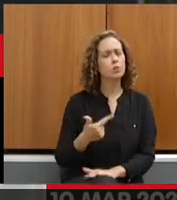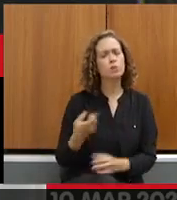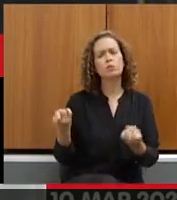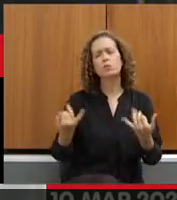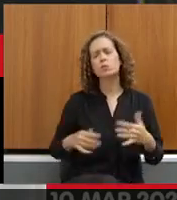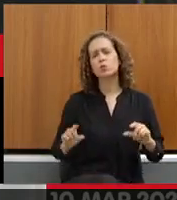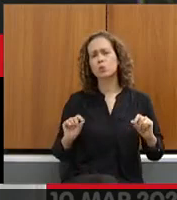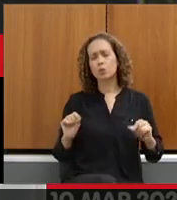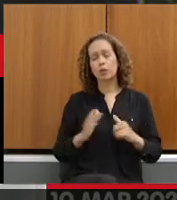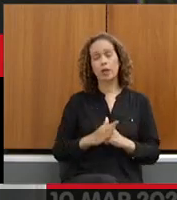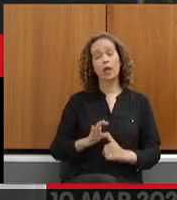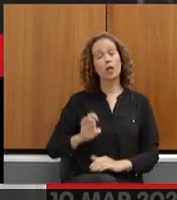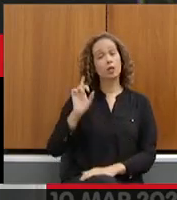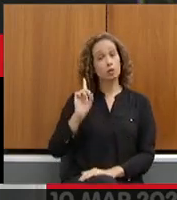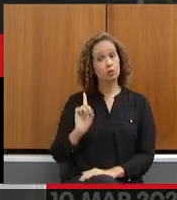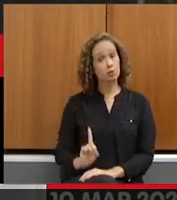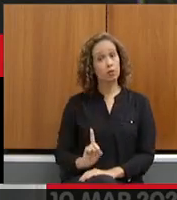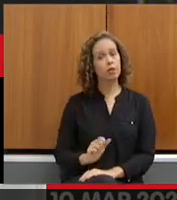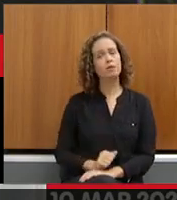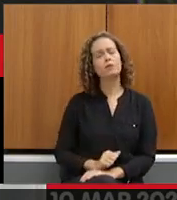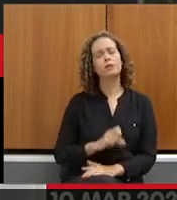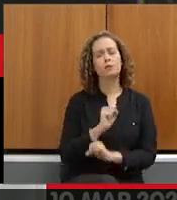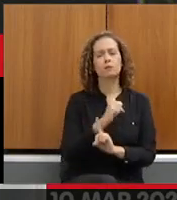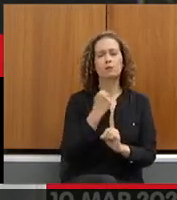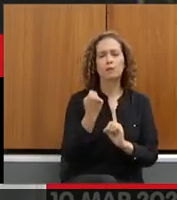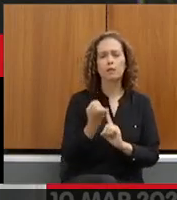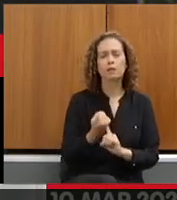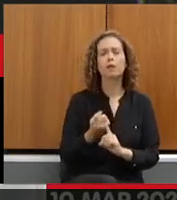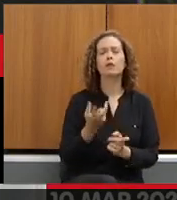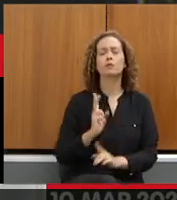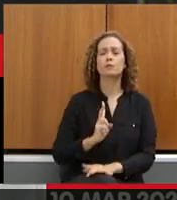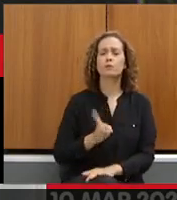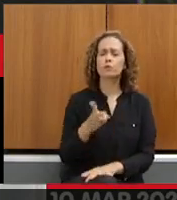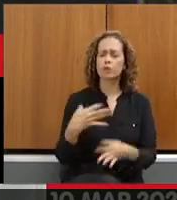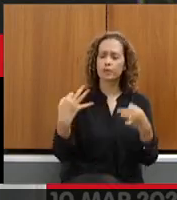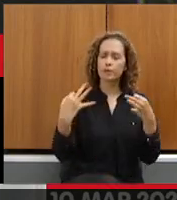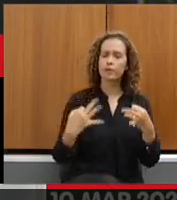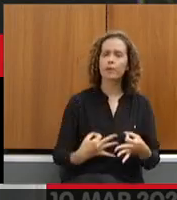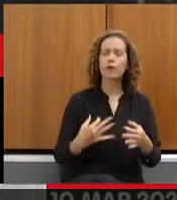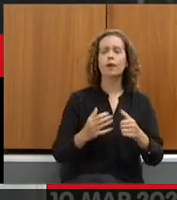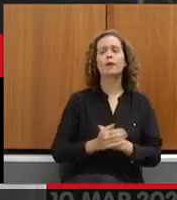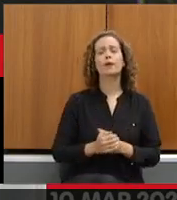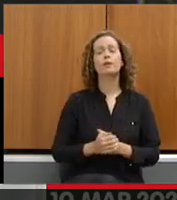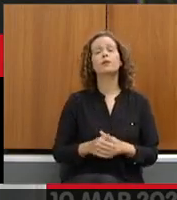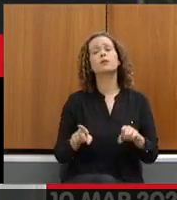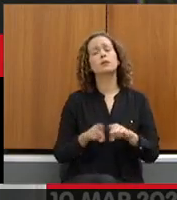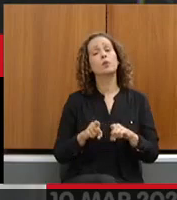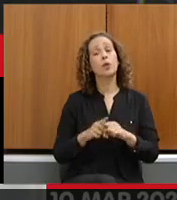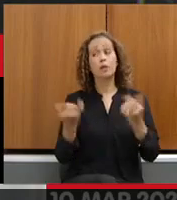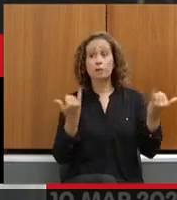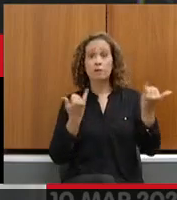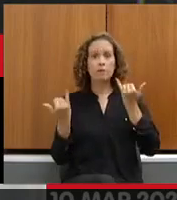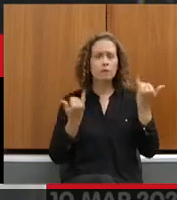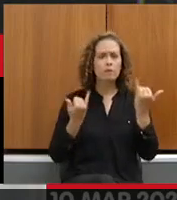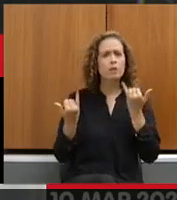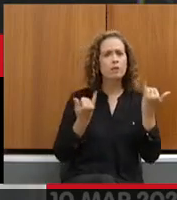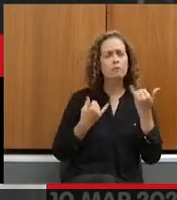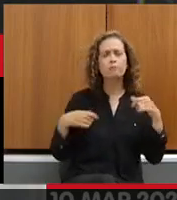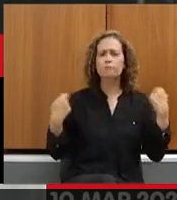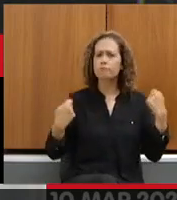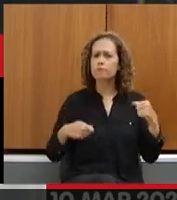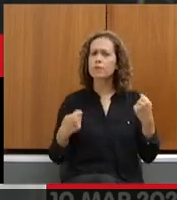seguinte é direito da sociedade e manter-se correta e oportunamente informada de ato